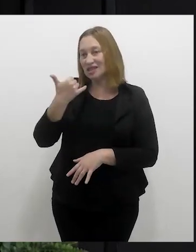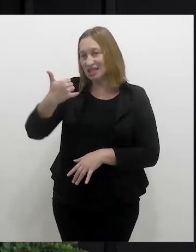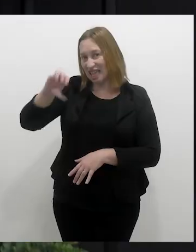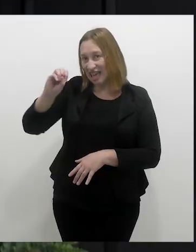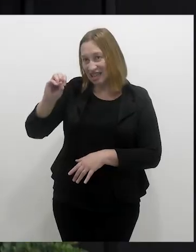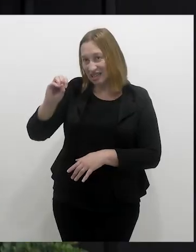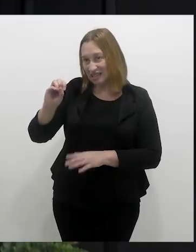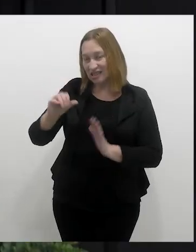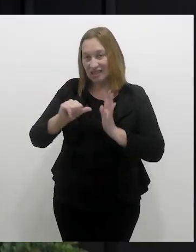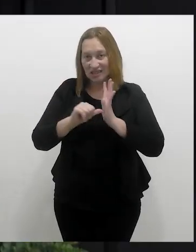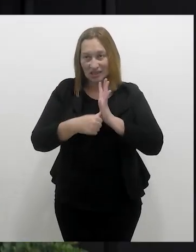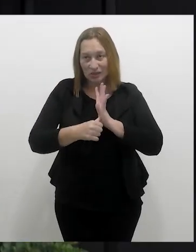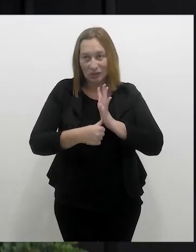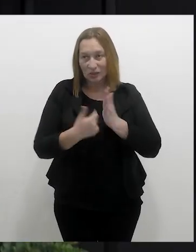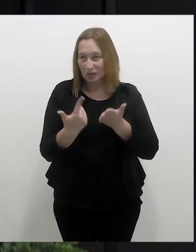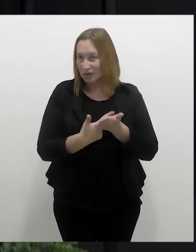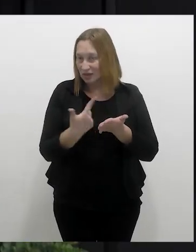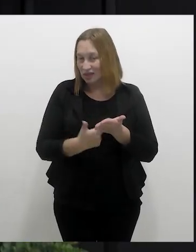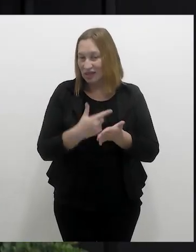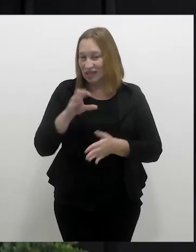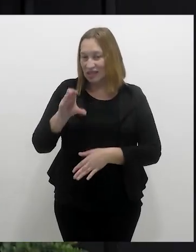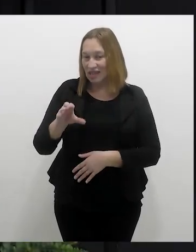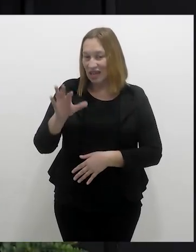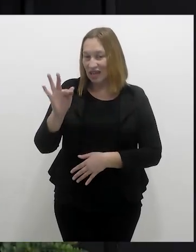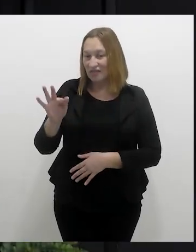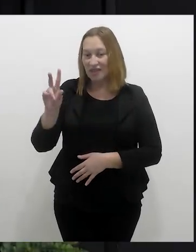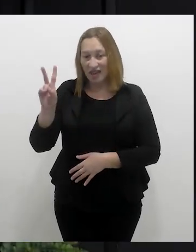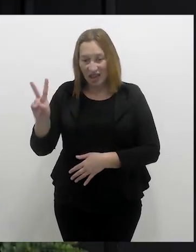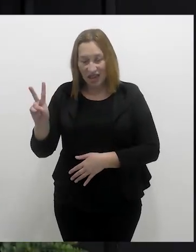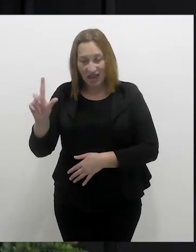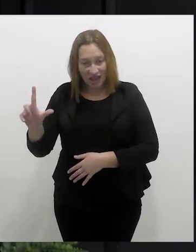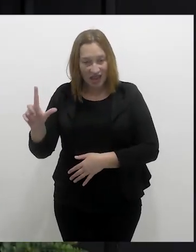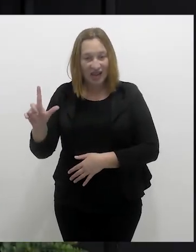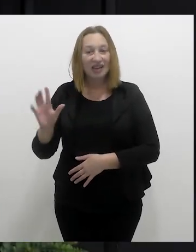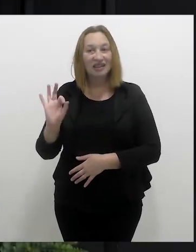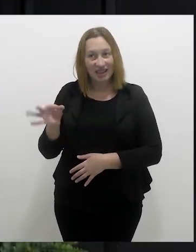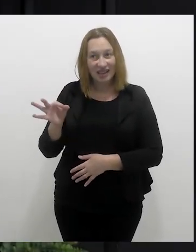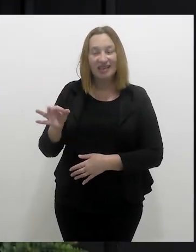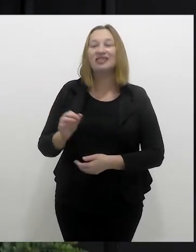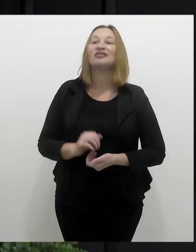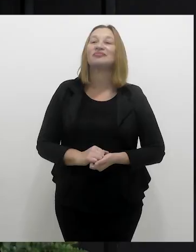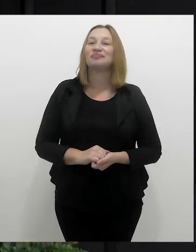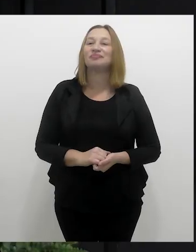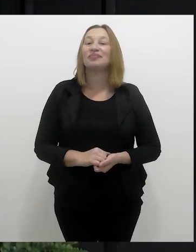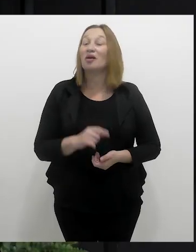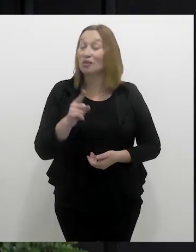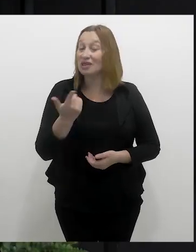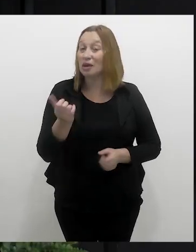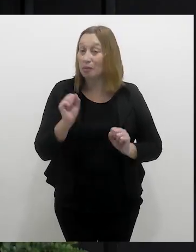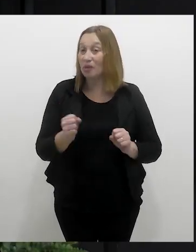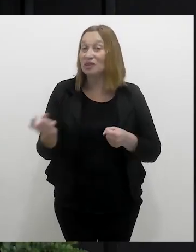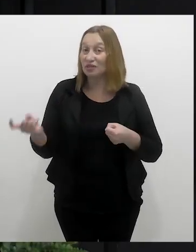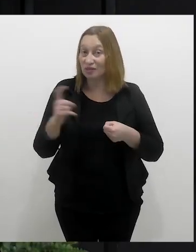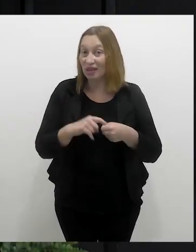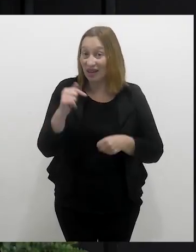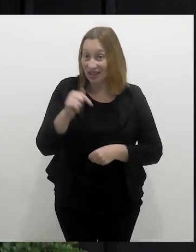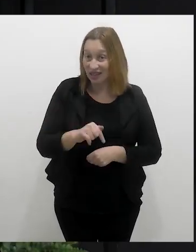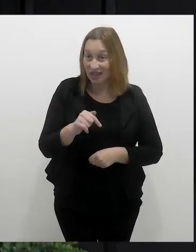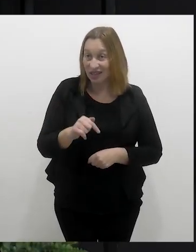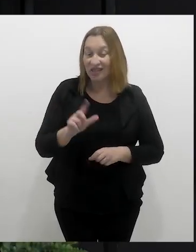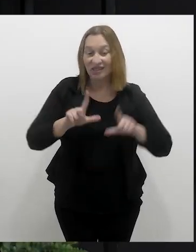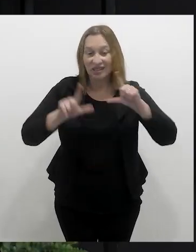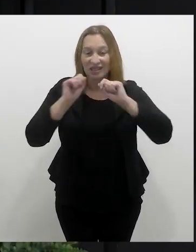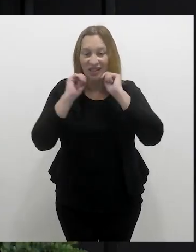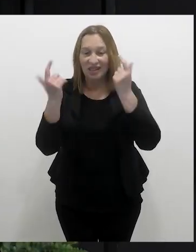outras 10 desse grupo CFL, não é isso? Isso, CFL. Para que você